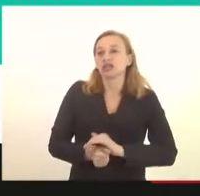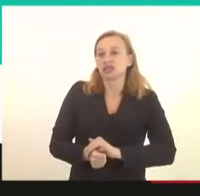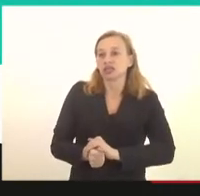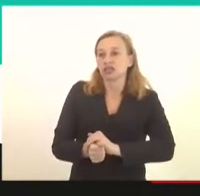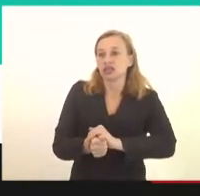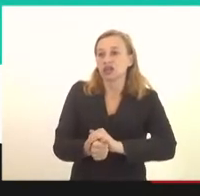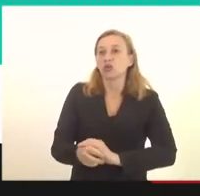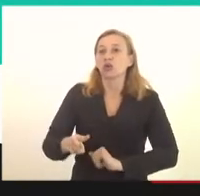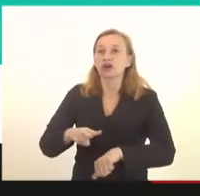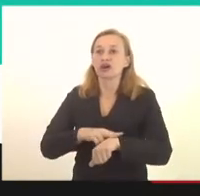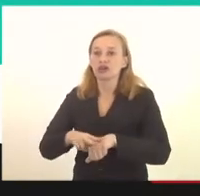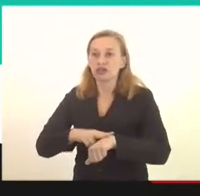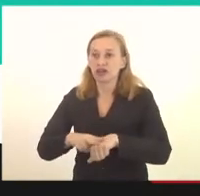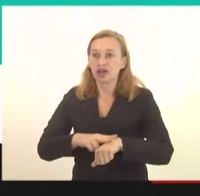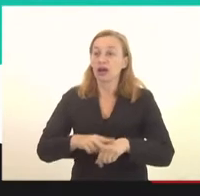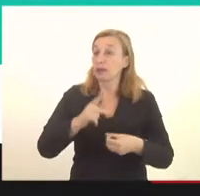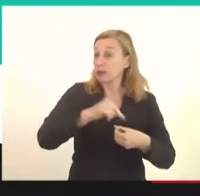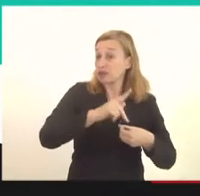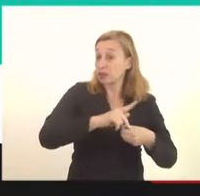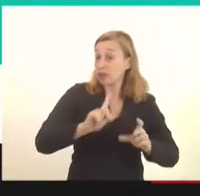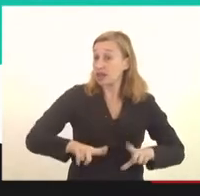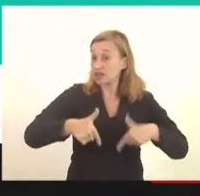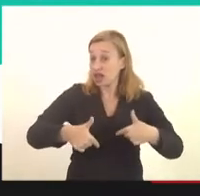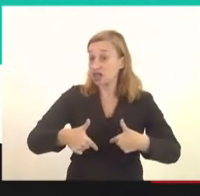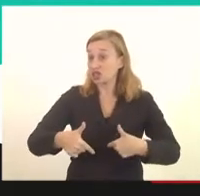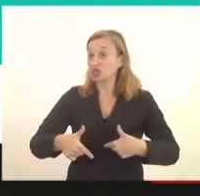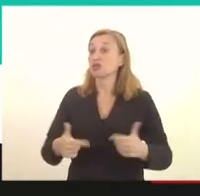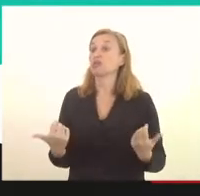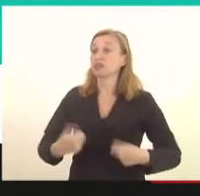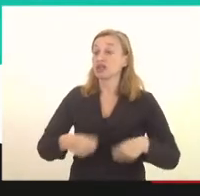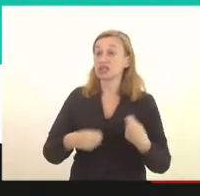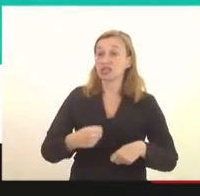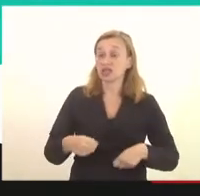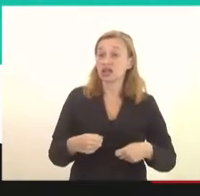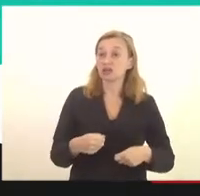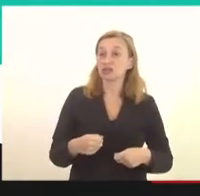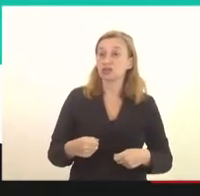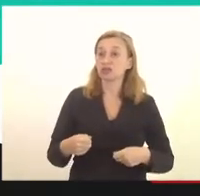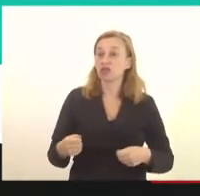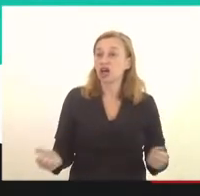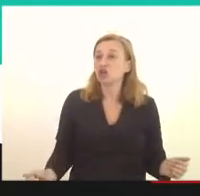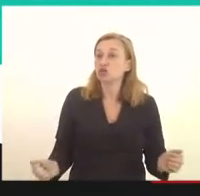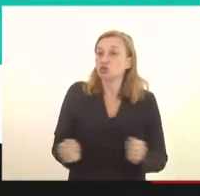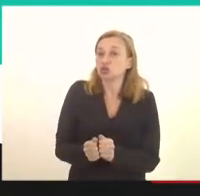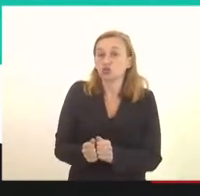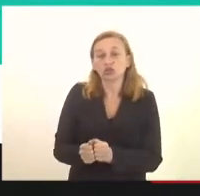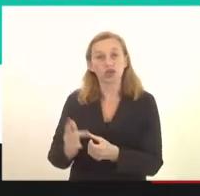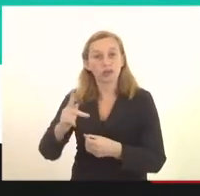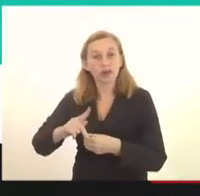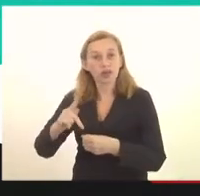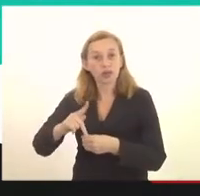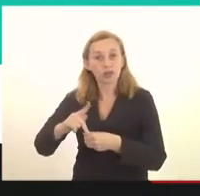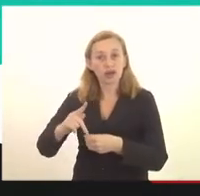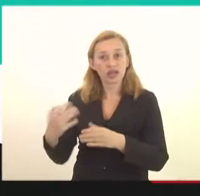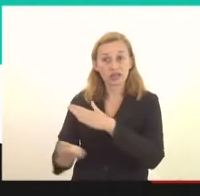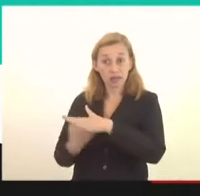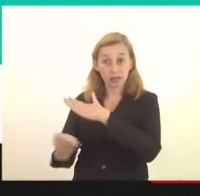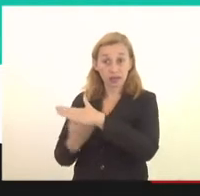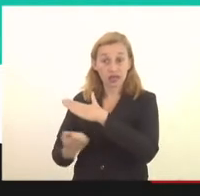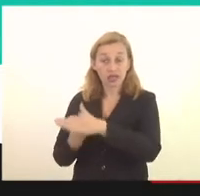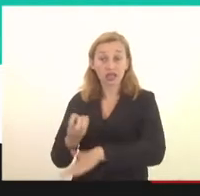operadora. A decisão de ter a Petrobras, de ser parceira da Petrobras como operadora, ela fazia todo sentido por conta